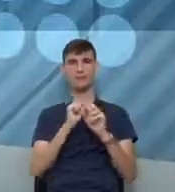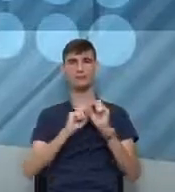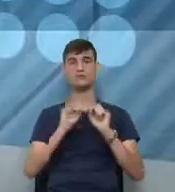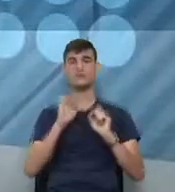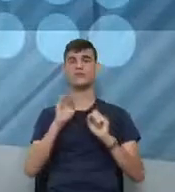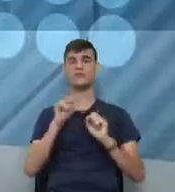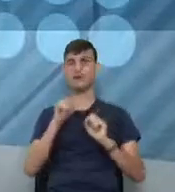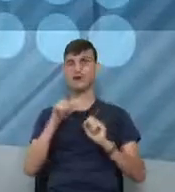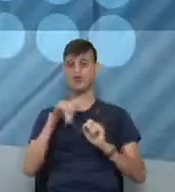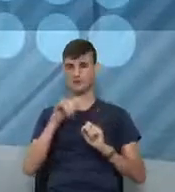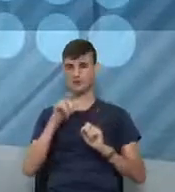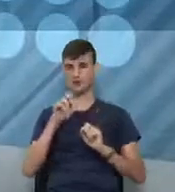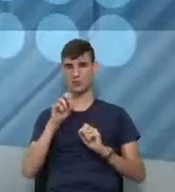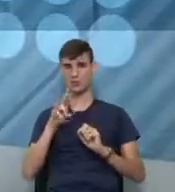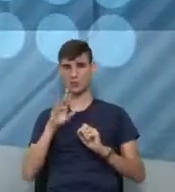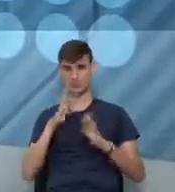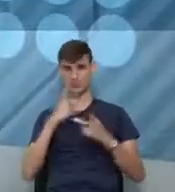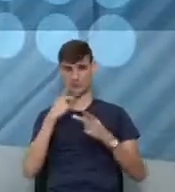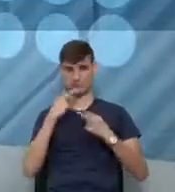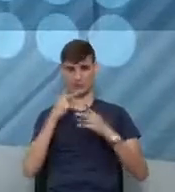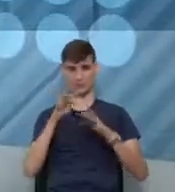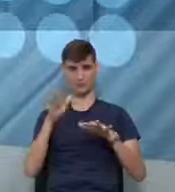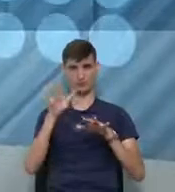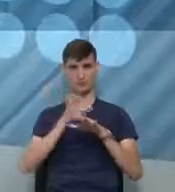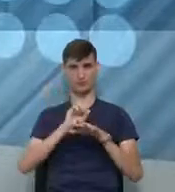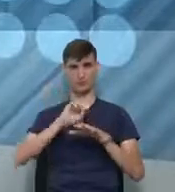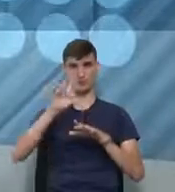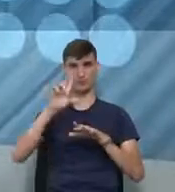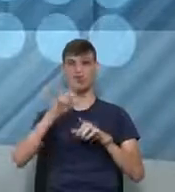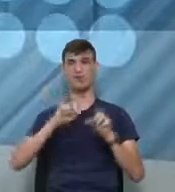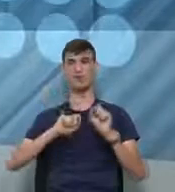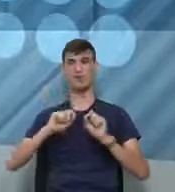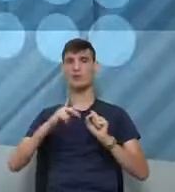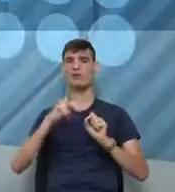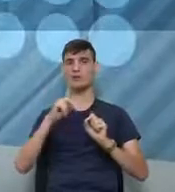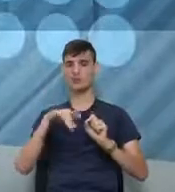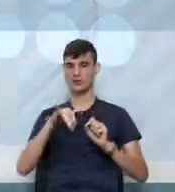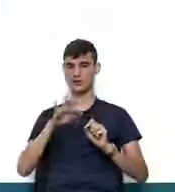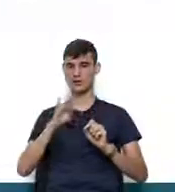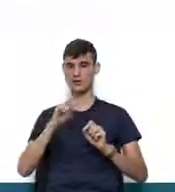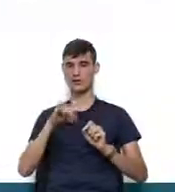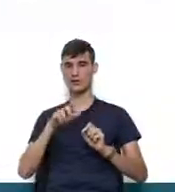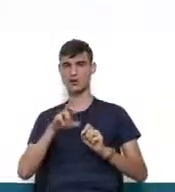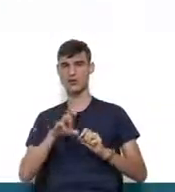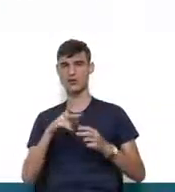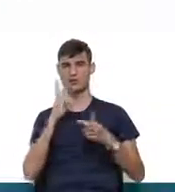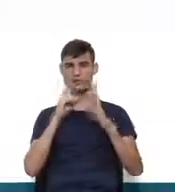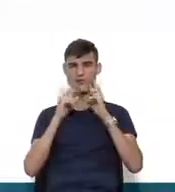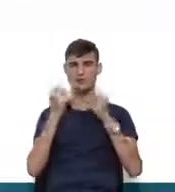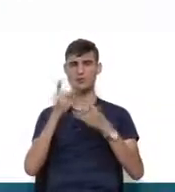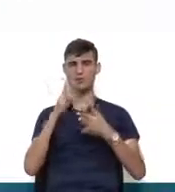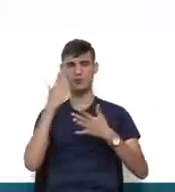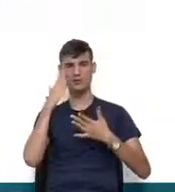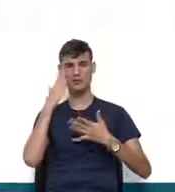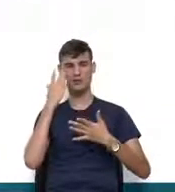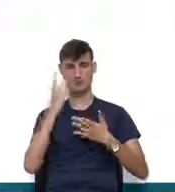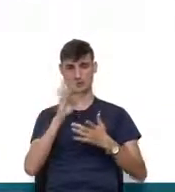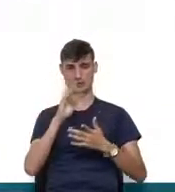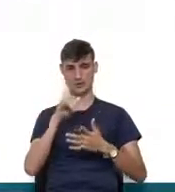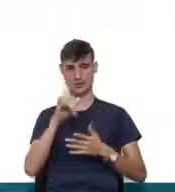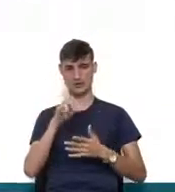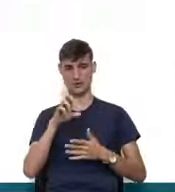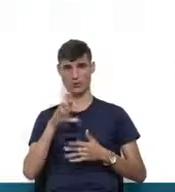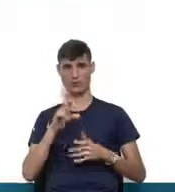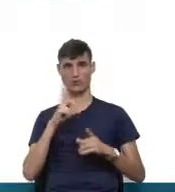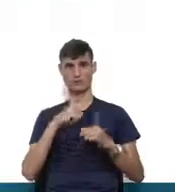de Taylor. Falou de potência, vamos pensar em Taylor. Por quê? Vamos ao quadro para que a gente possa entender. A série de